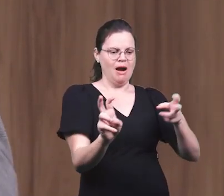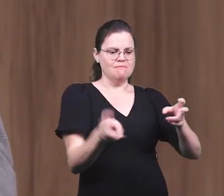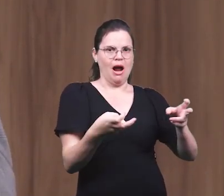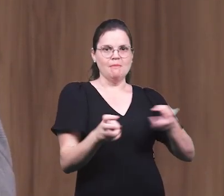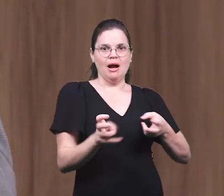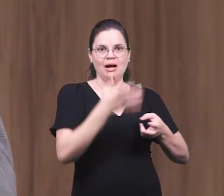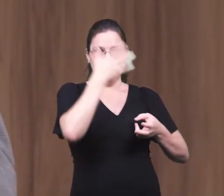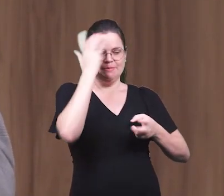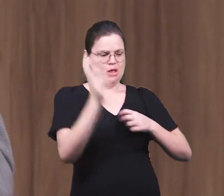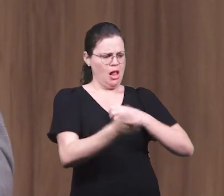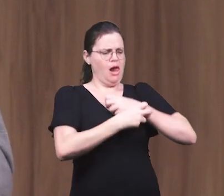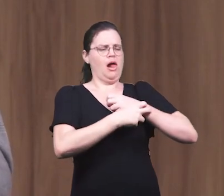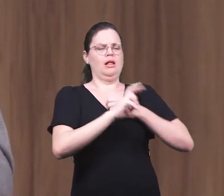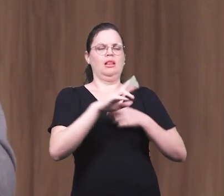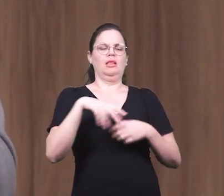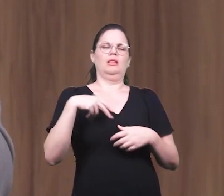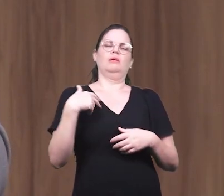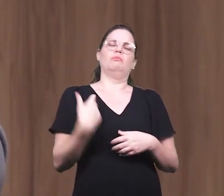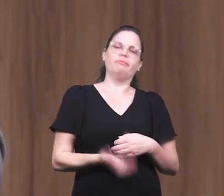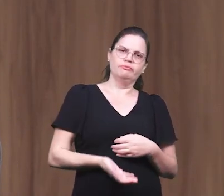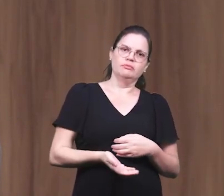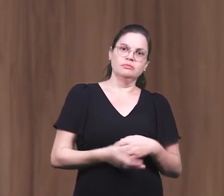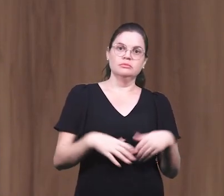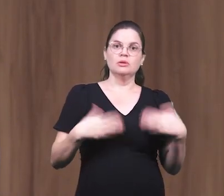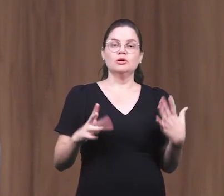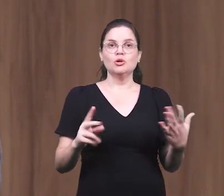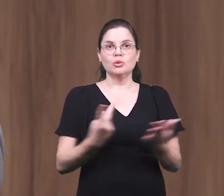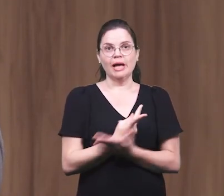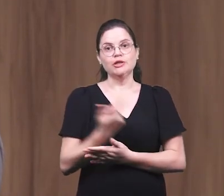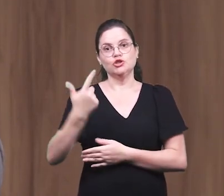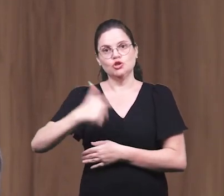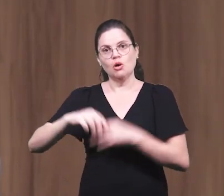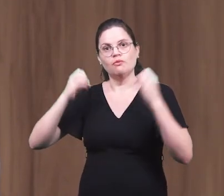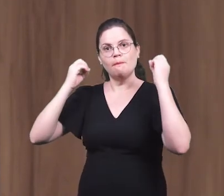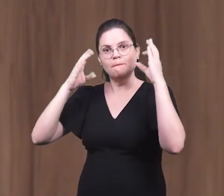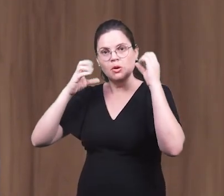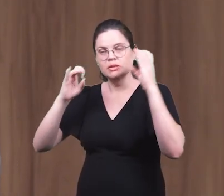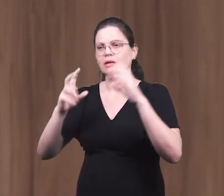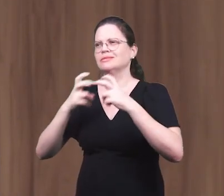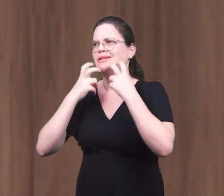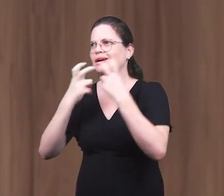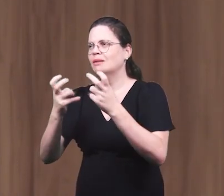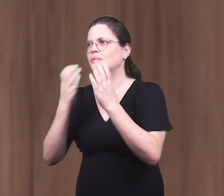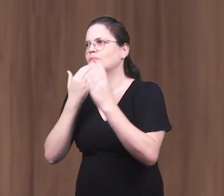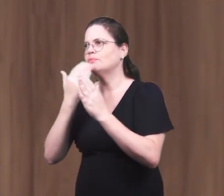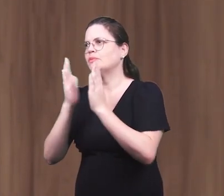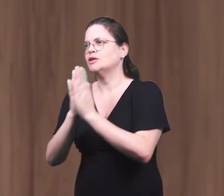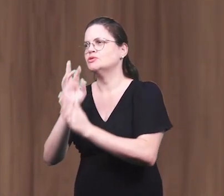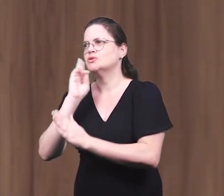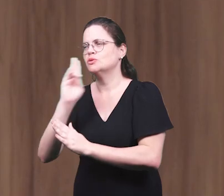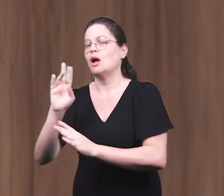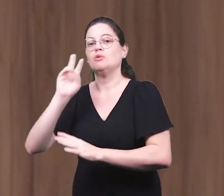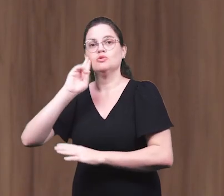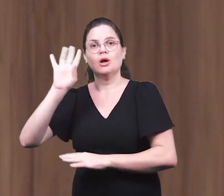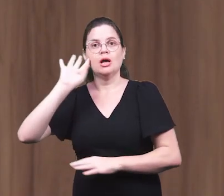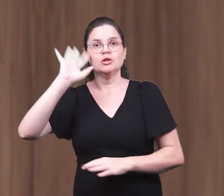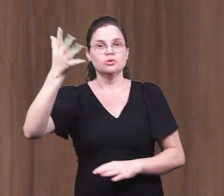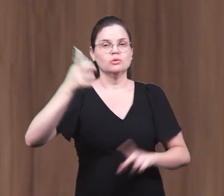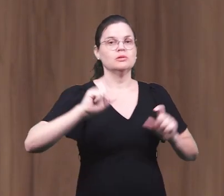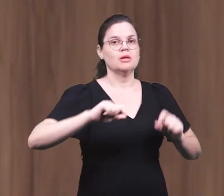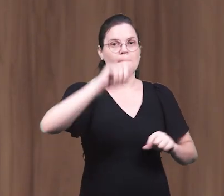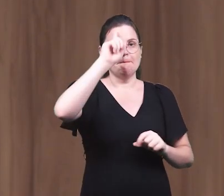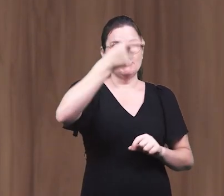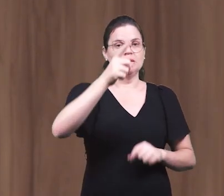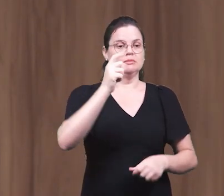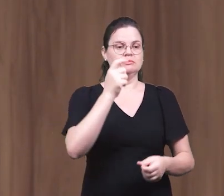as pessoas morriam. Então, Moisés vai de novo, clama ao Senhor, e o Senhor traz uma solução. Só que agora, o que o Senhor faz? O Senhor manda fazer uma